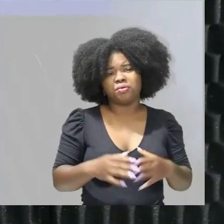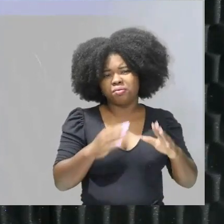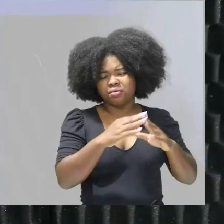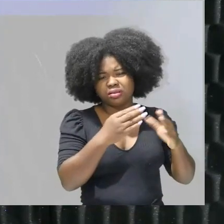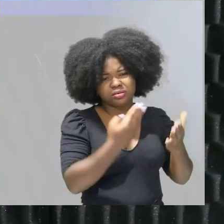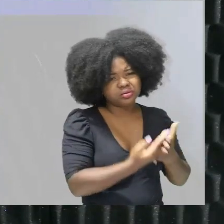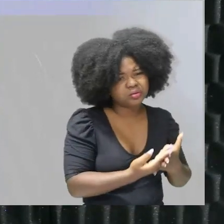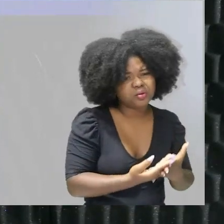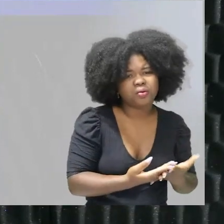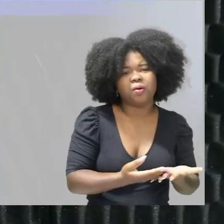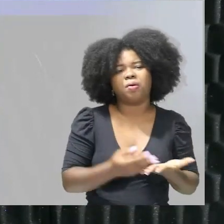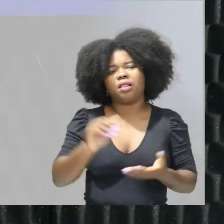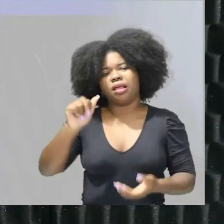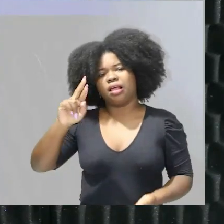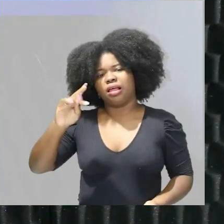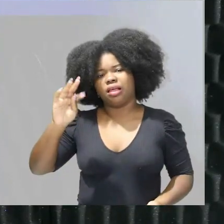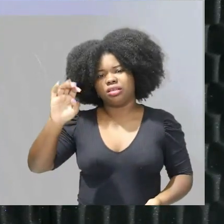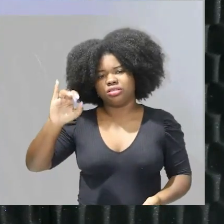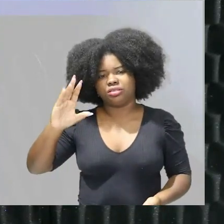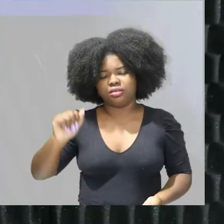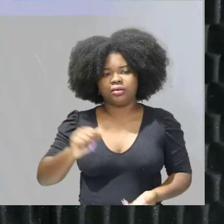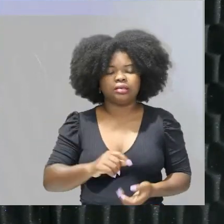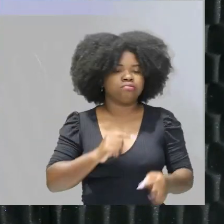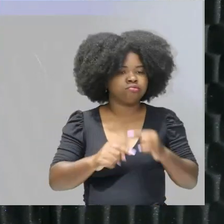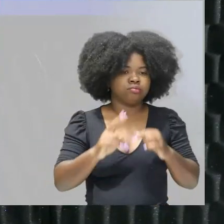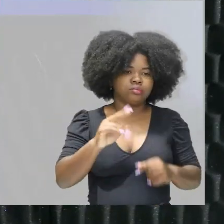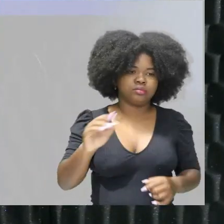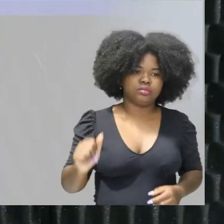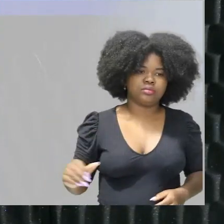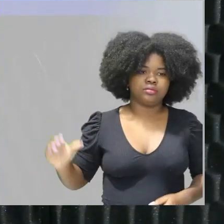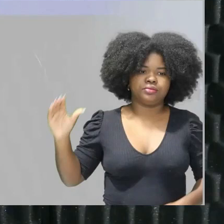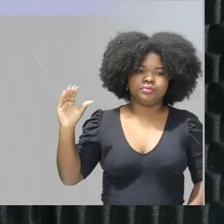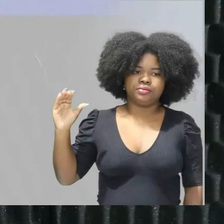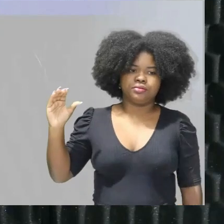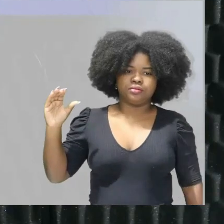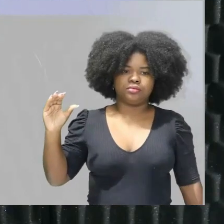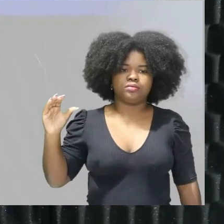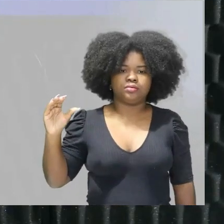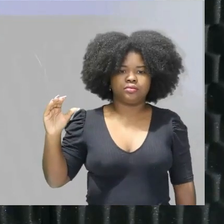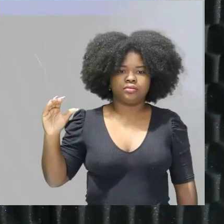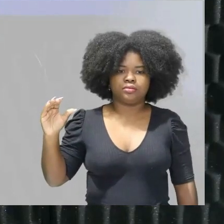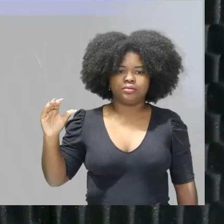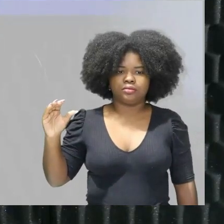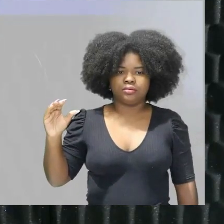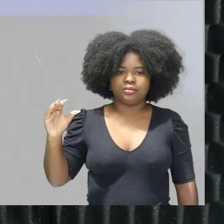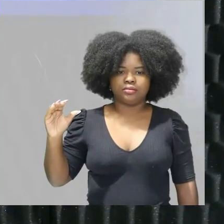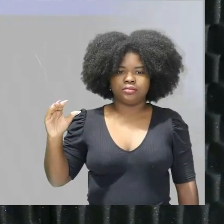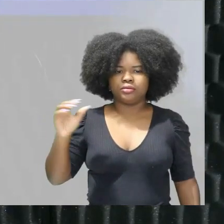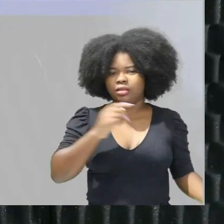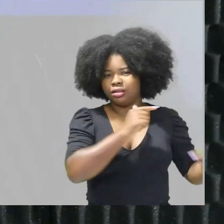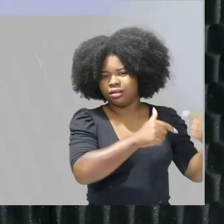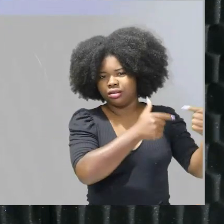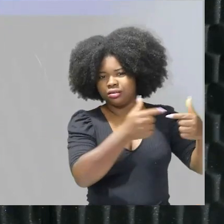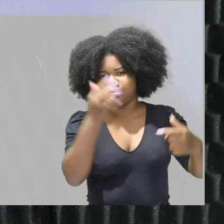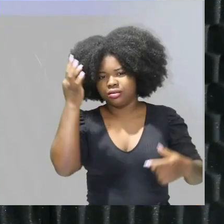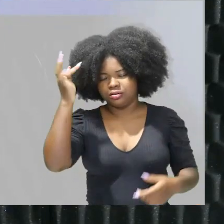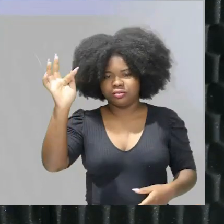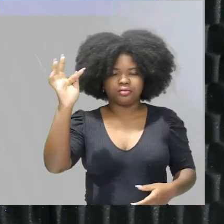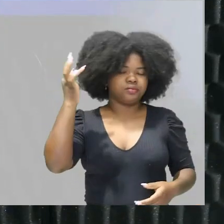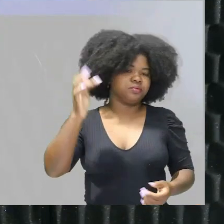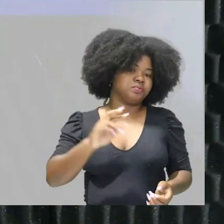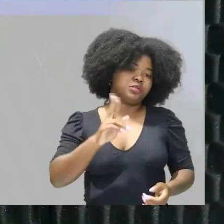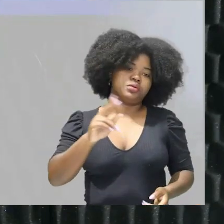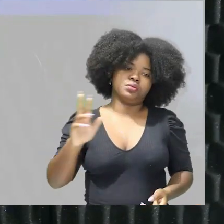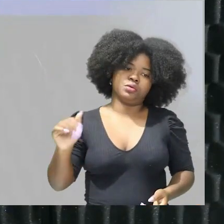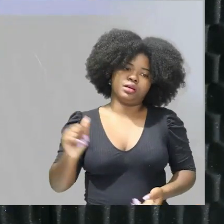mas para ele não não vai servir o estudo das tradições filosóficas não tá falando necessariamente